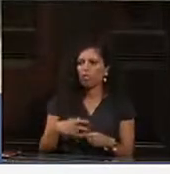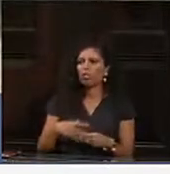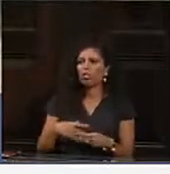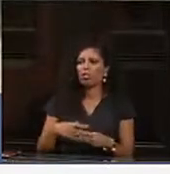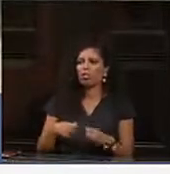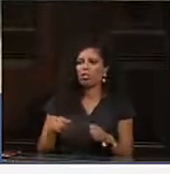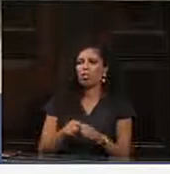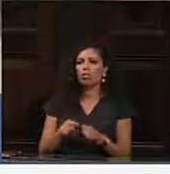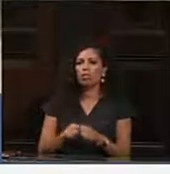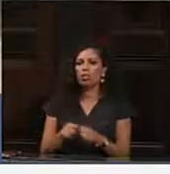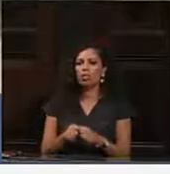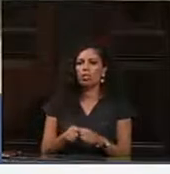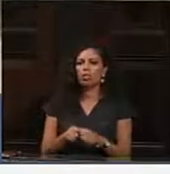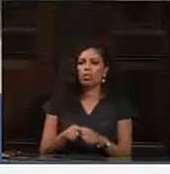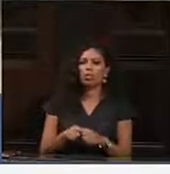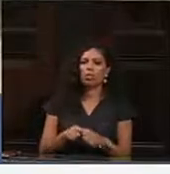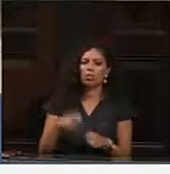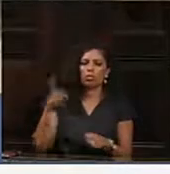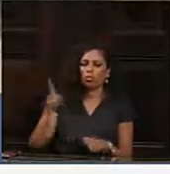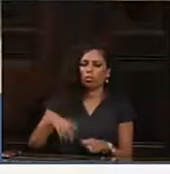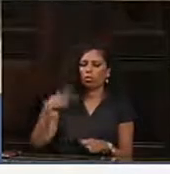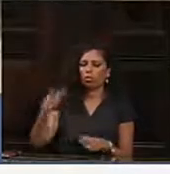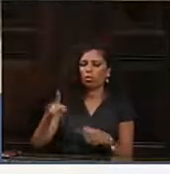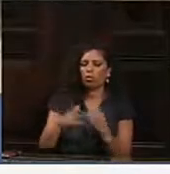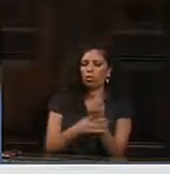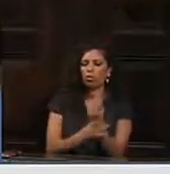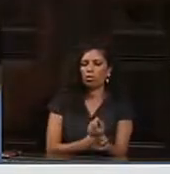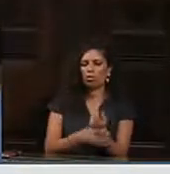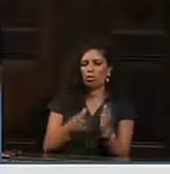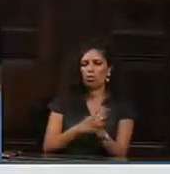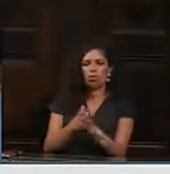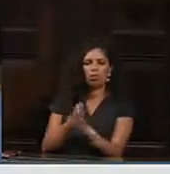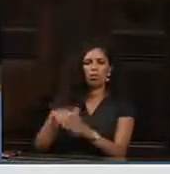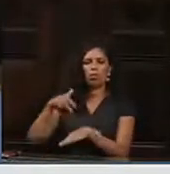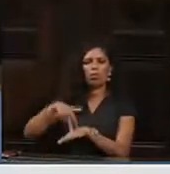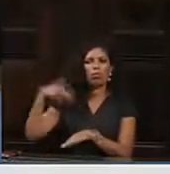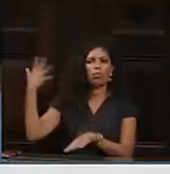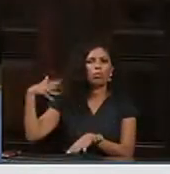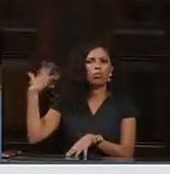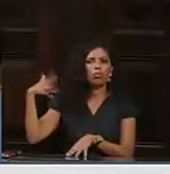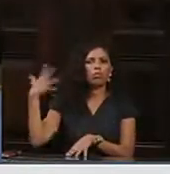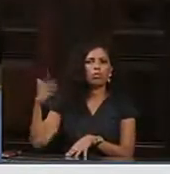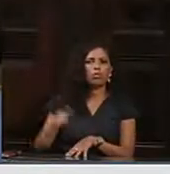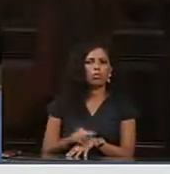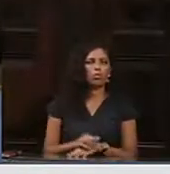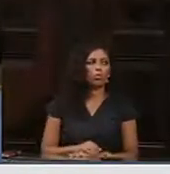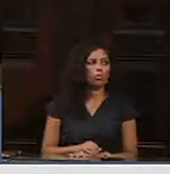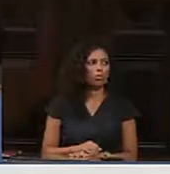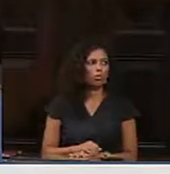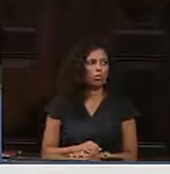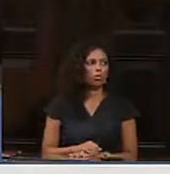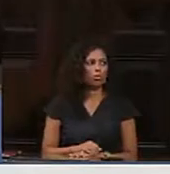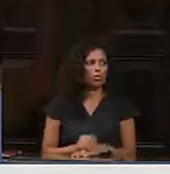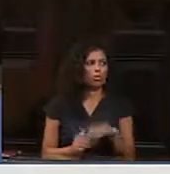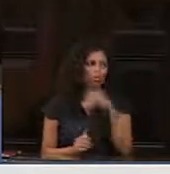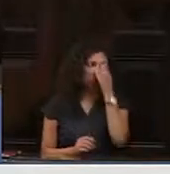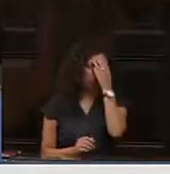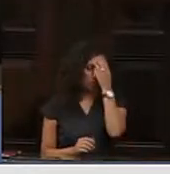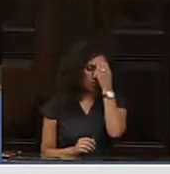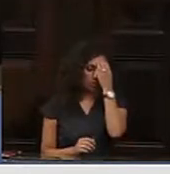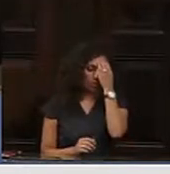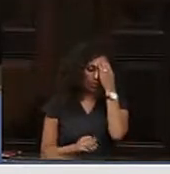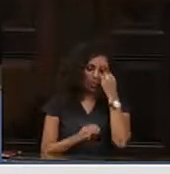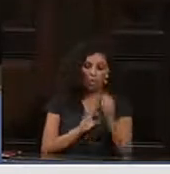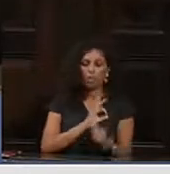fazendo o que vá se valer o direito da agente de segurança. Parabéns pelo discurso, meu irmão. Perfeito, o deputado Pobel. A polícia militar, o